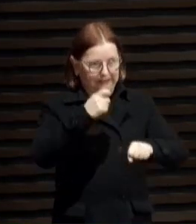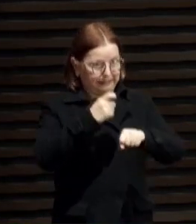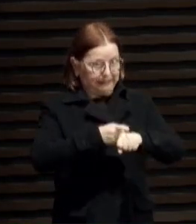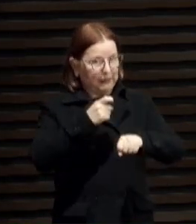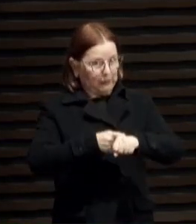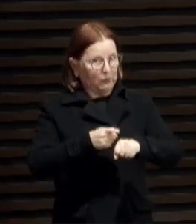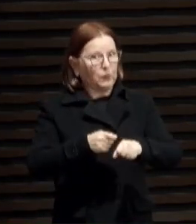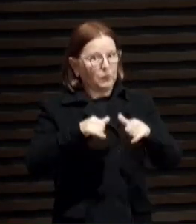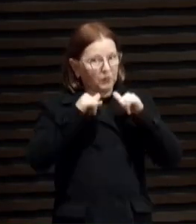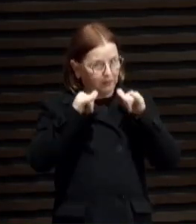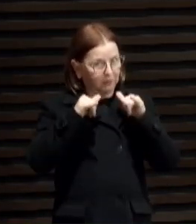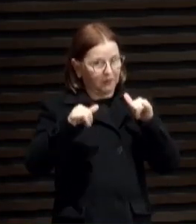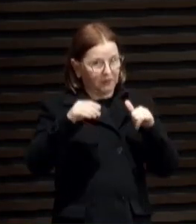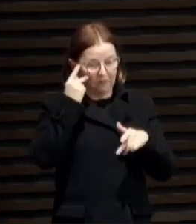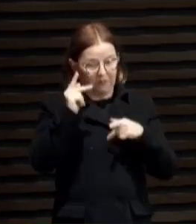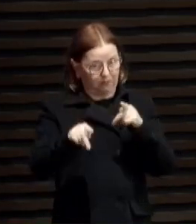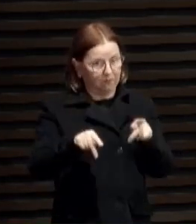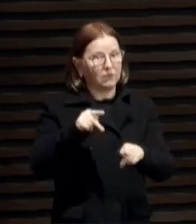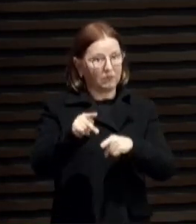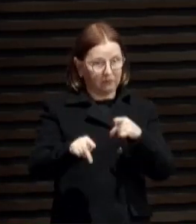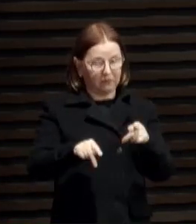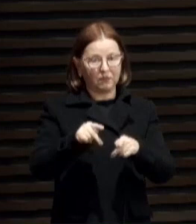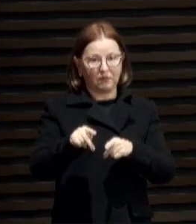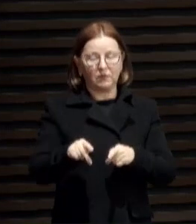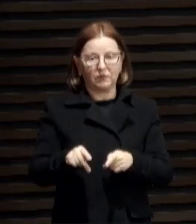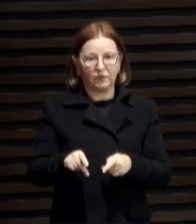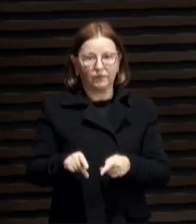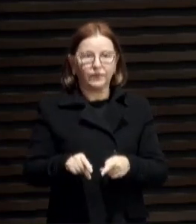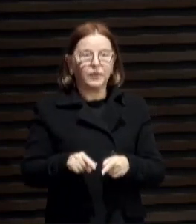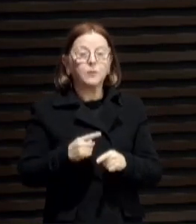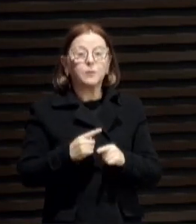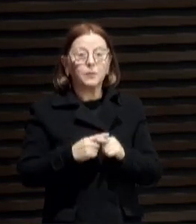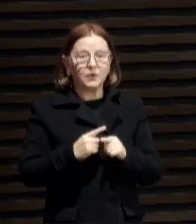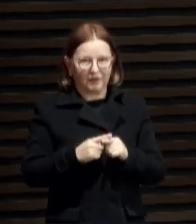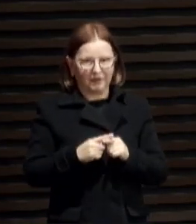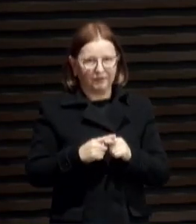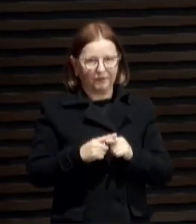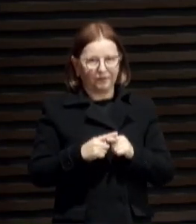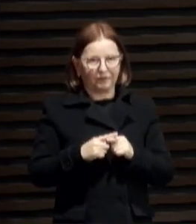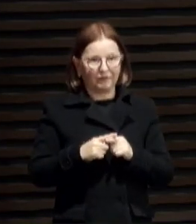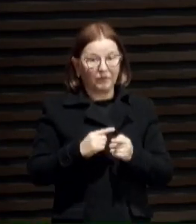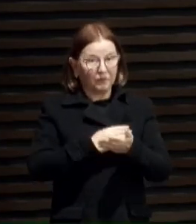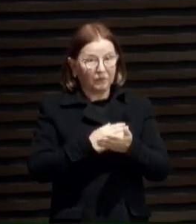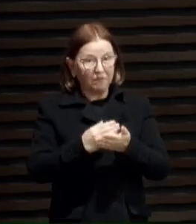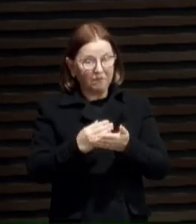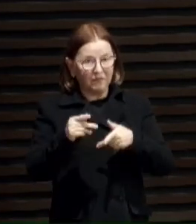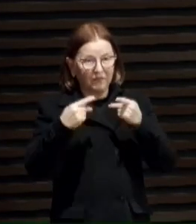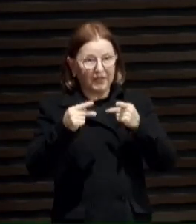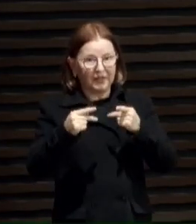de Malaquias ao povo, quando foi escrito esse livro, porque ele começa dizendo que é